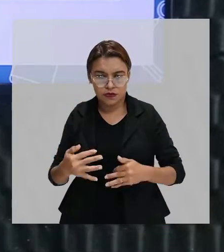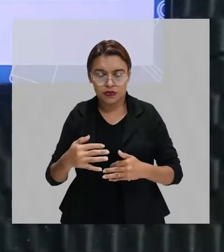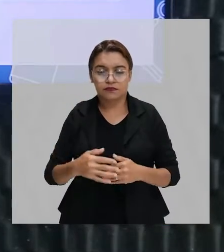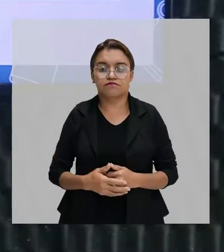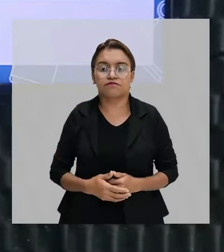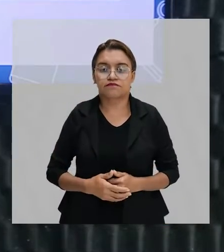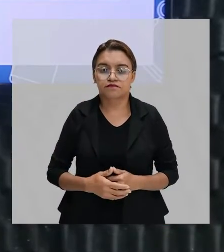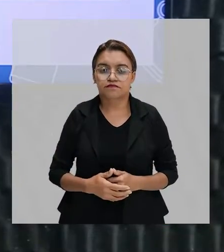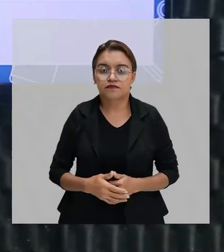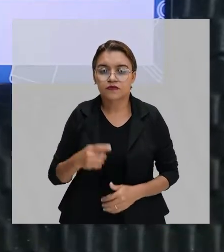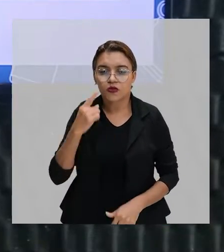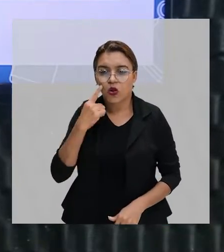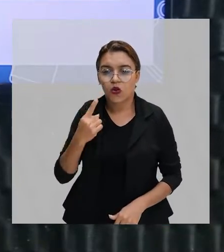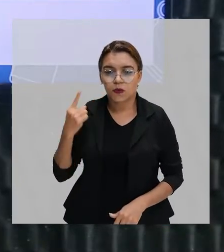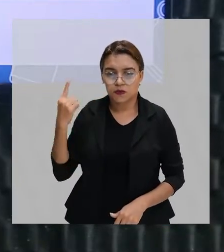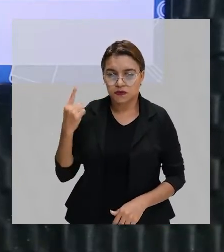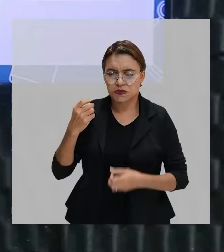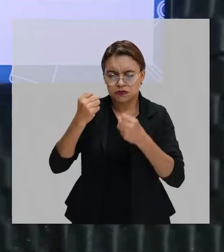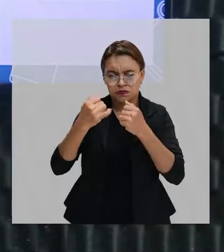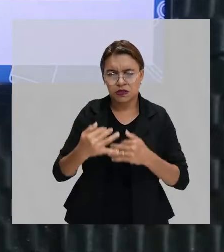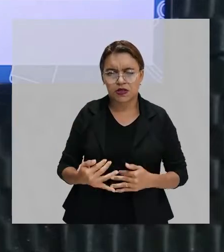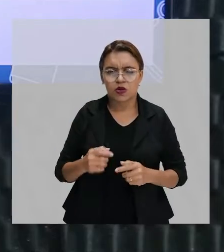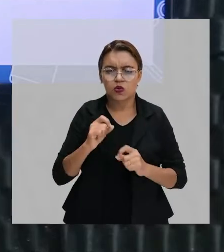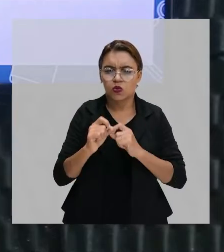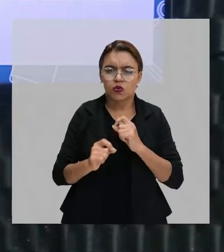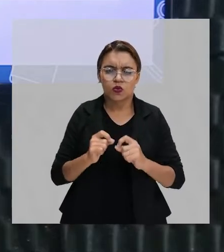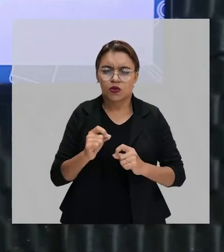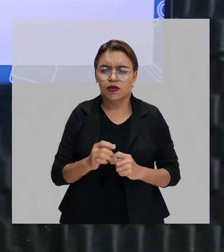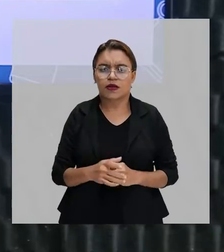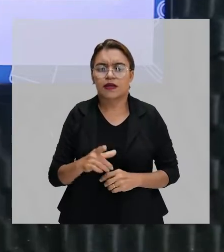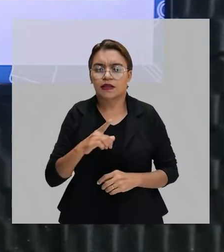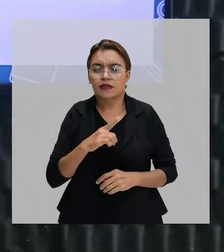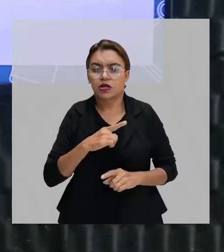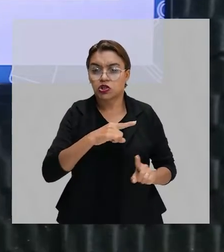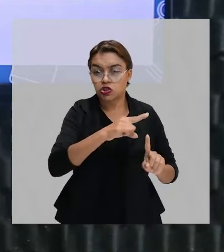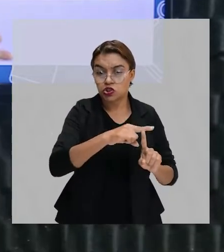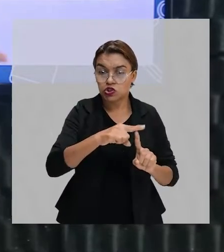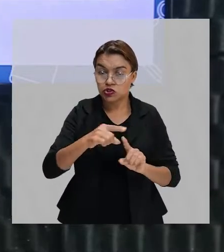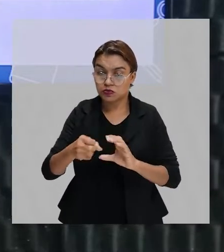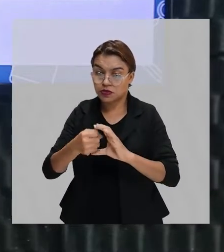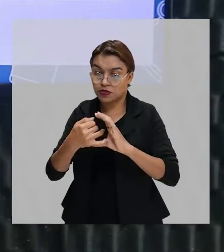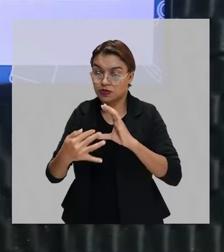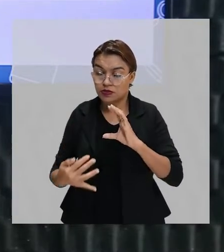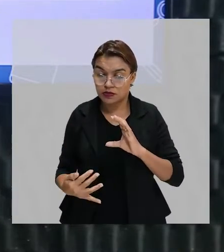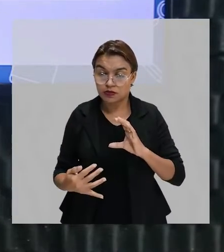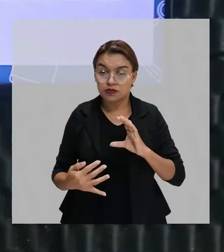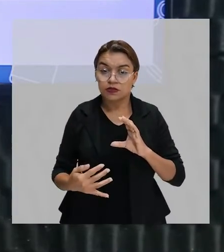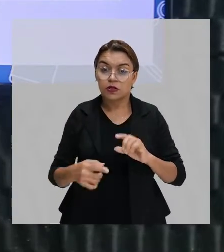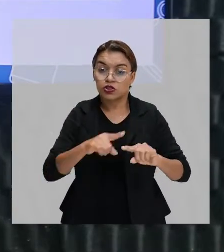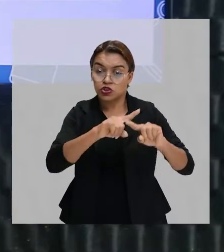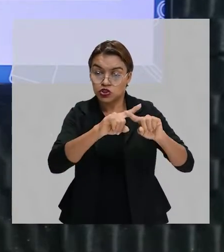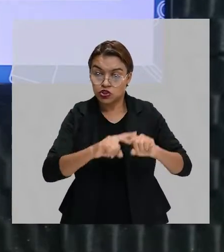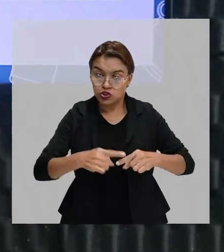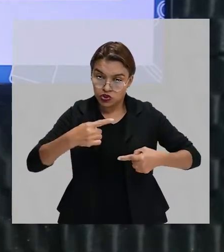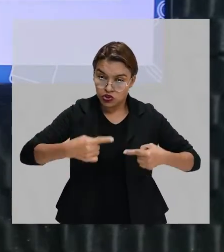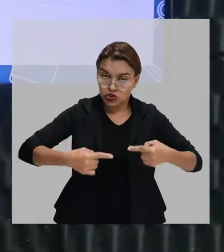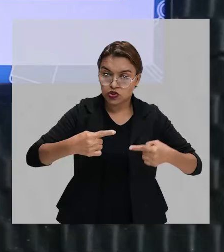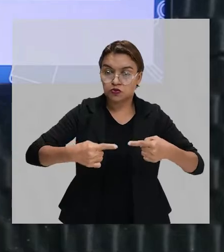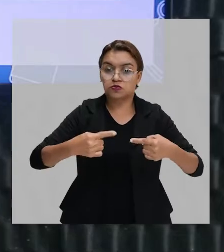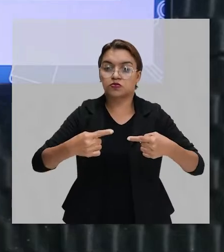que é que ela diz a das a bncc e reúne modalidades caracterizados como disputas